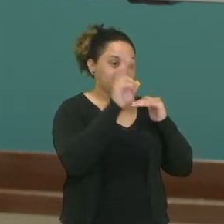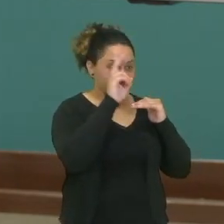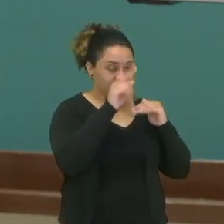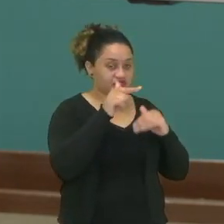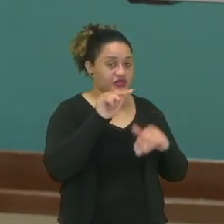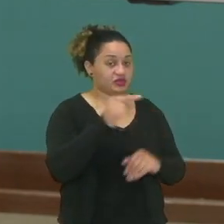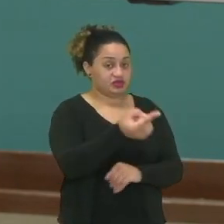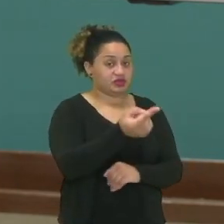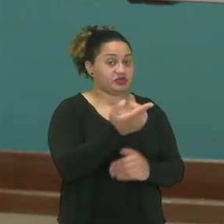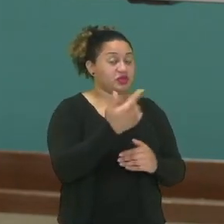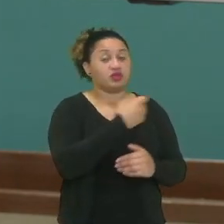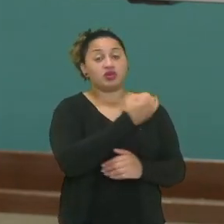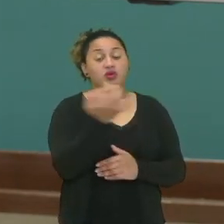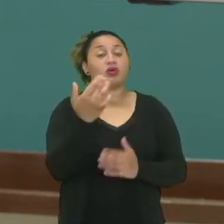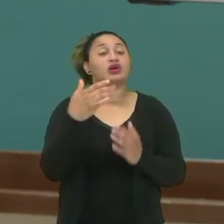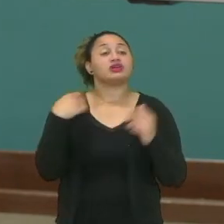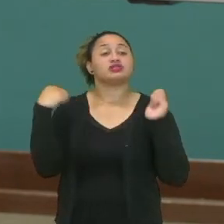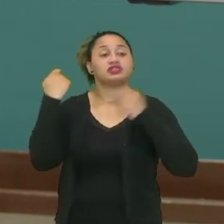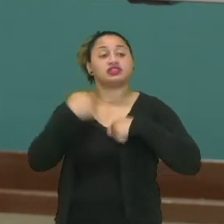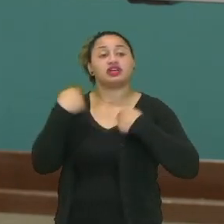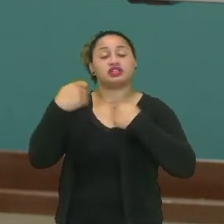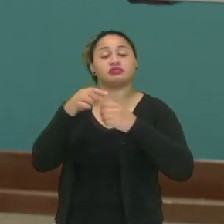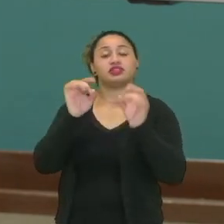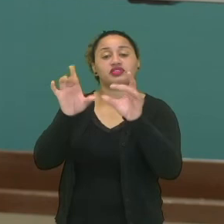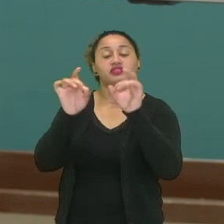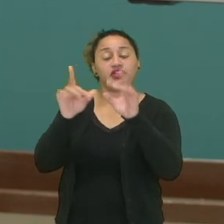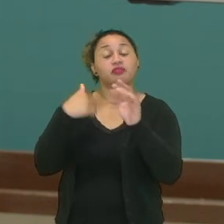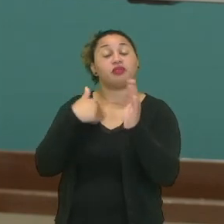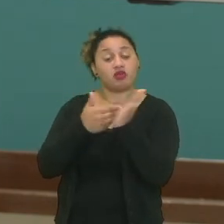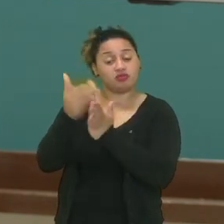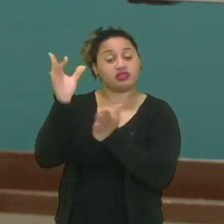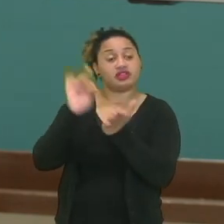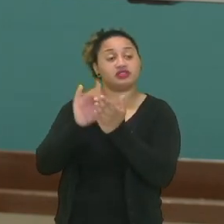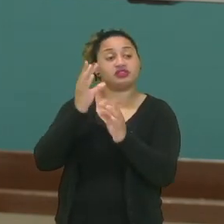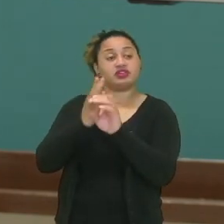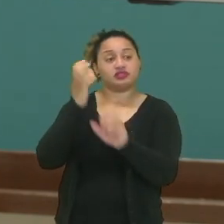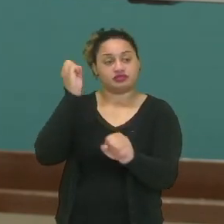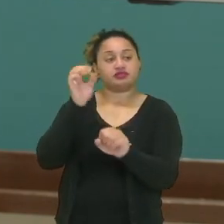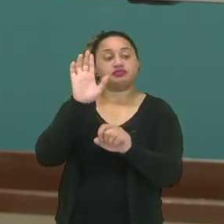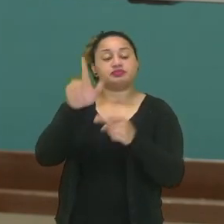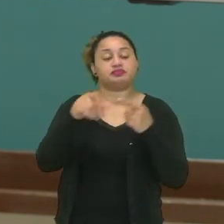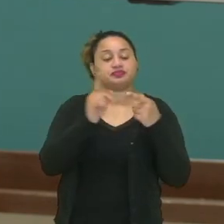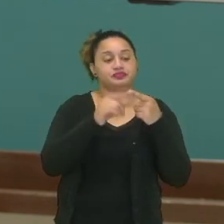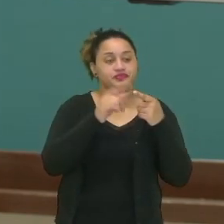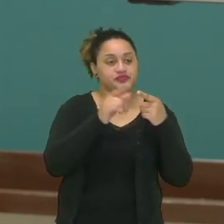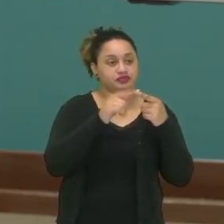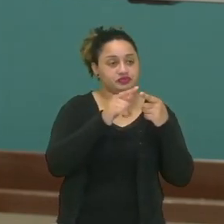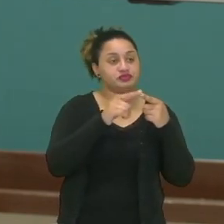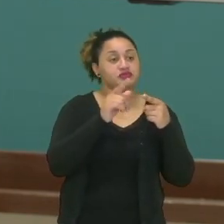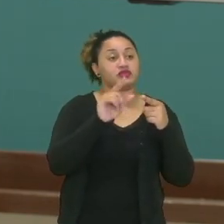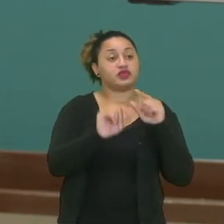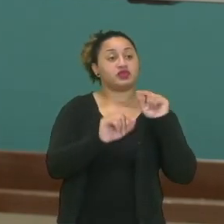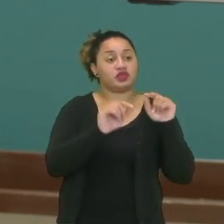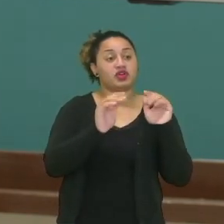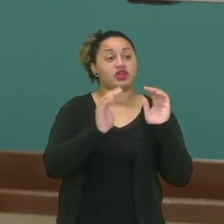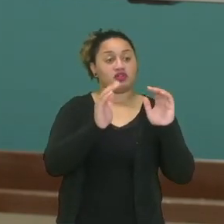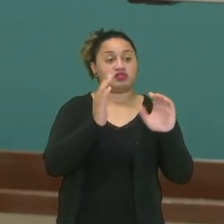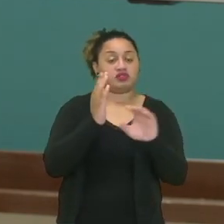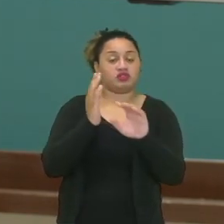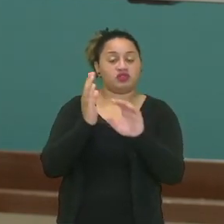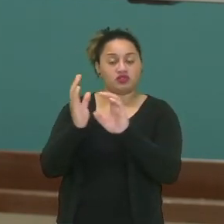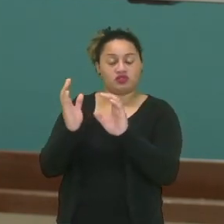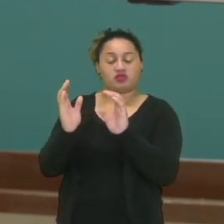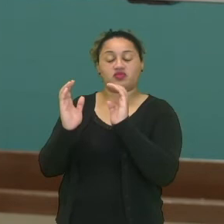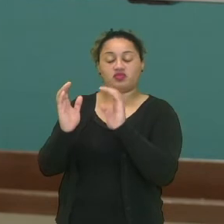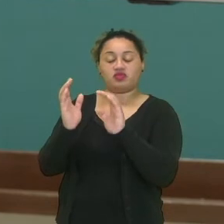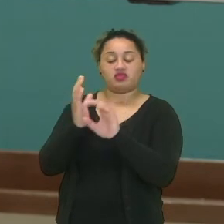2.000. Quantas jaquetas ele vai precisar para ele realmente começar o lucro? Vamos começar primeiro. A função lucro, a gente chegou